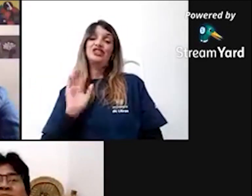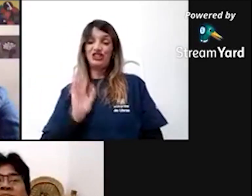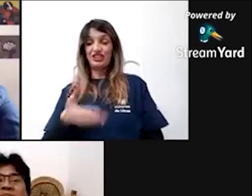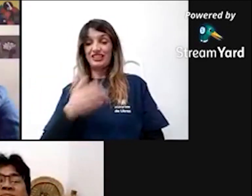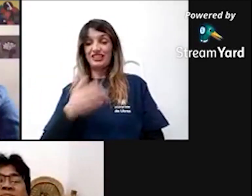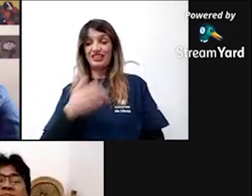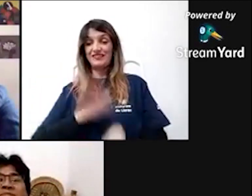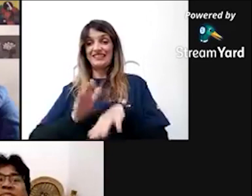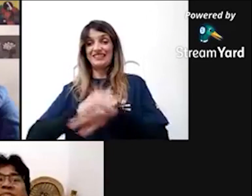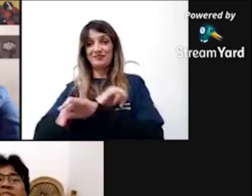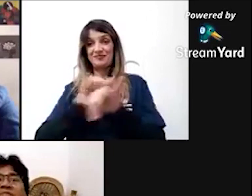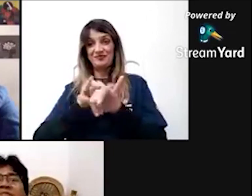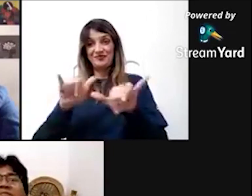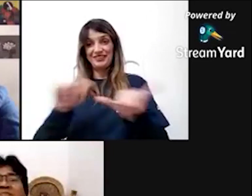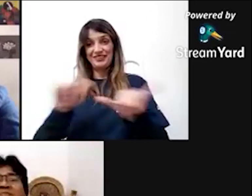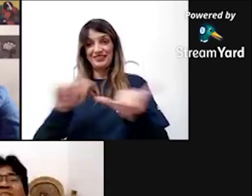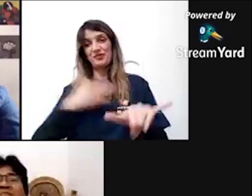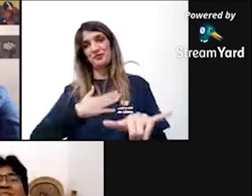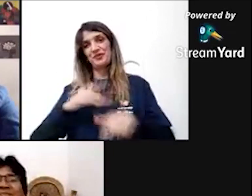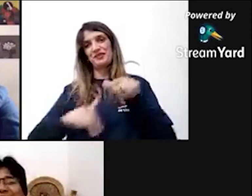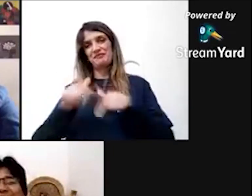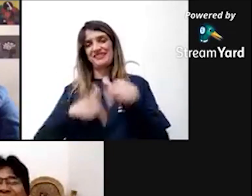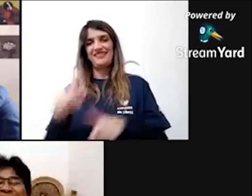merchandising, né, claro, aqui